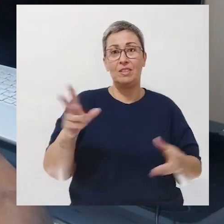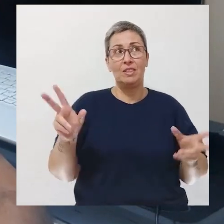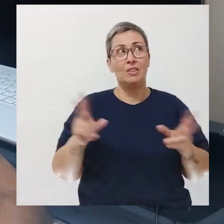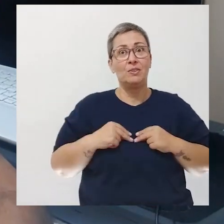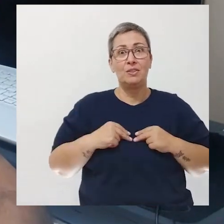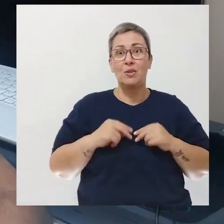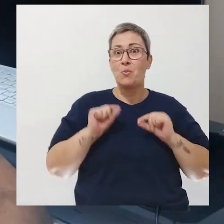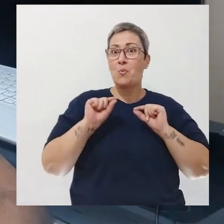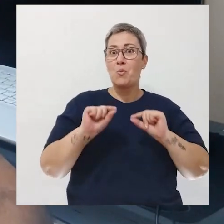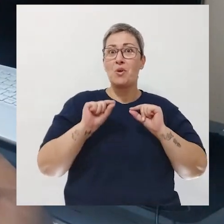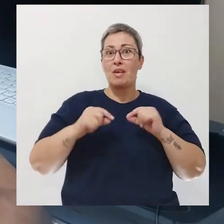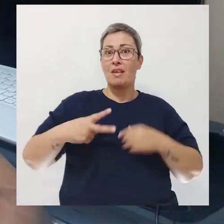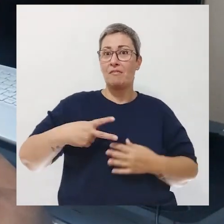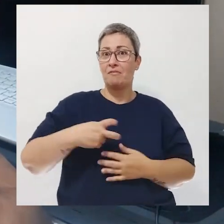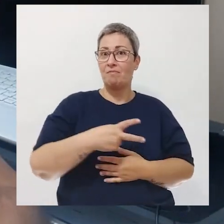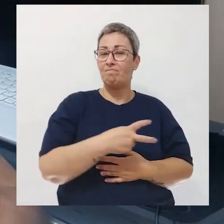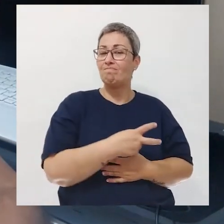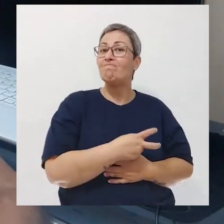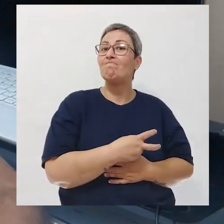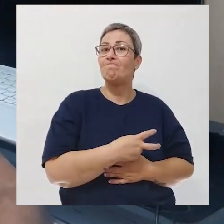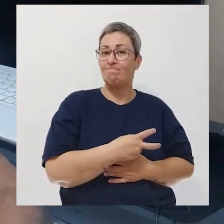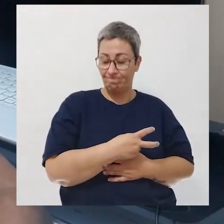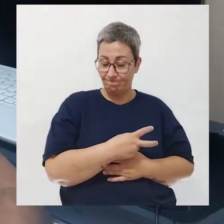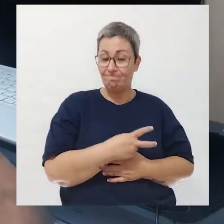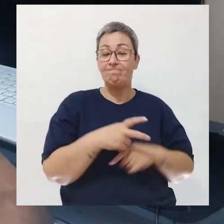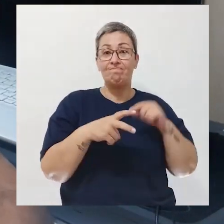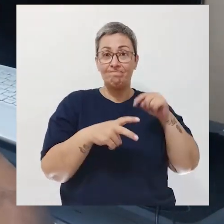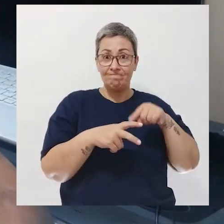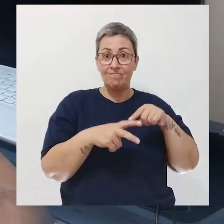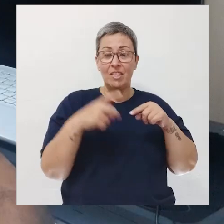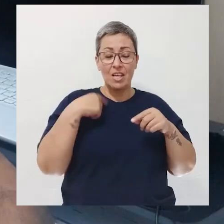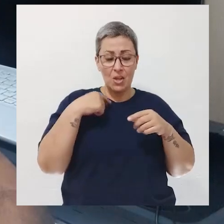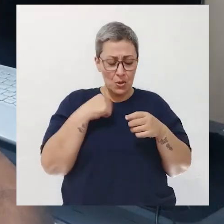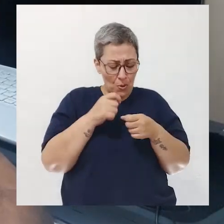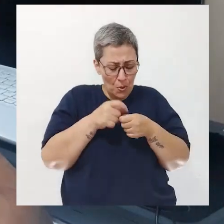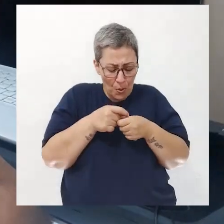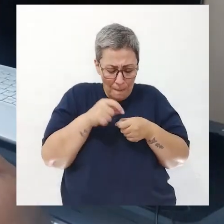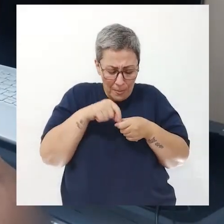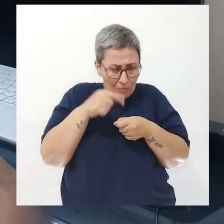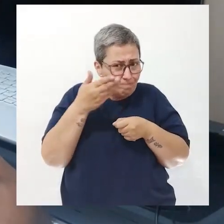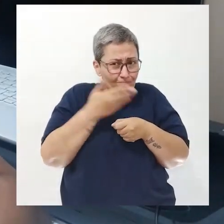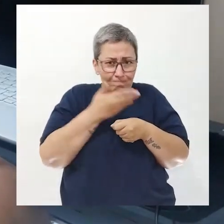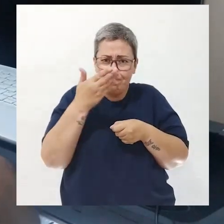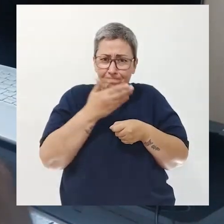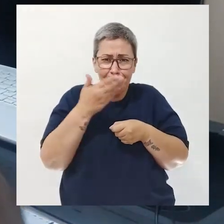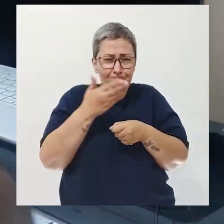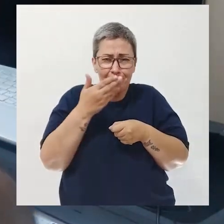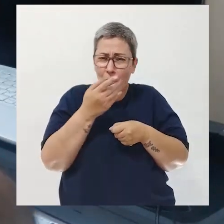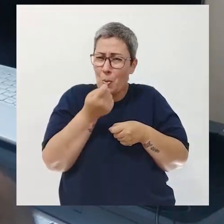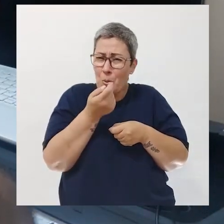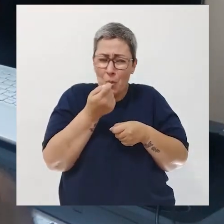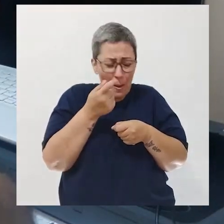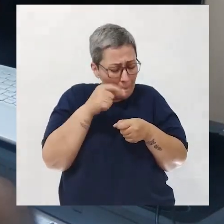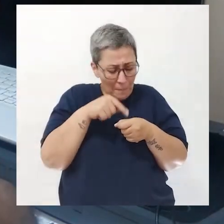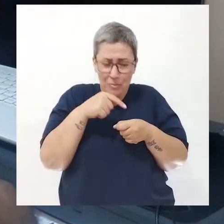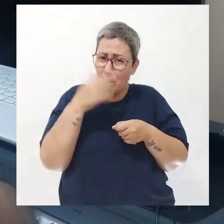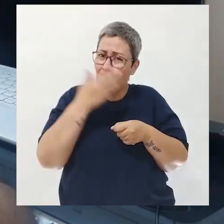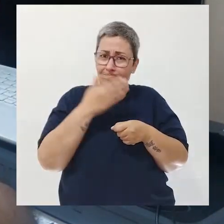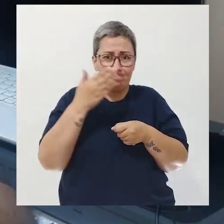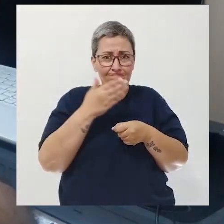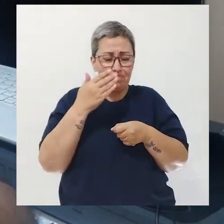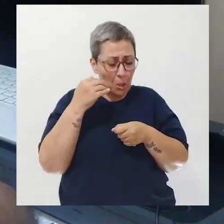sobre vírus. Meu Deus, o que é vírus? Vírus são seres